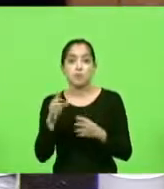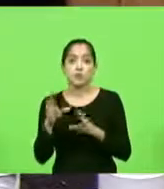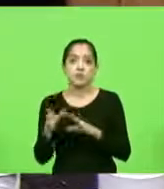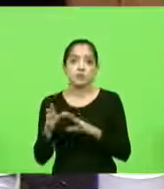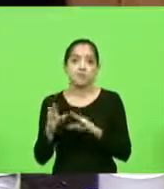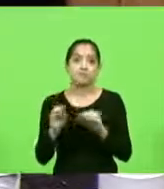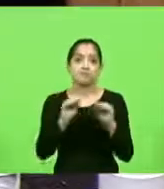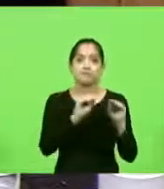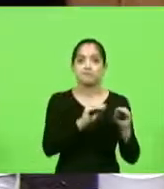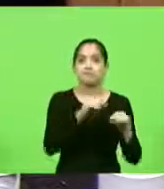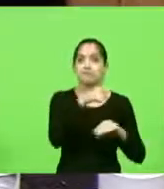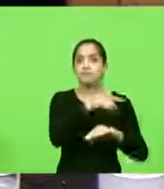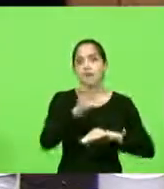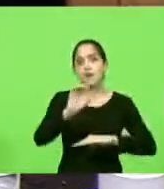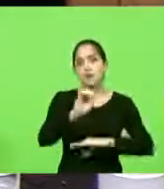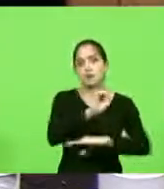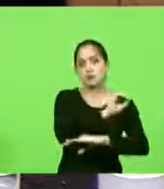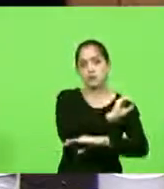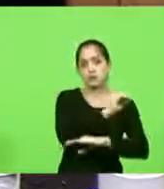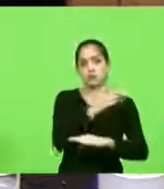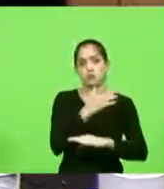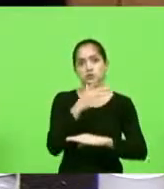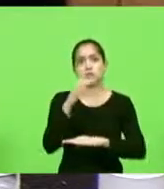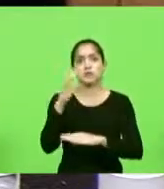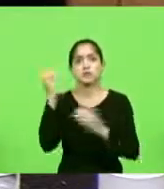no Grande Oeste? Chapecó,